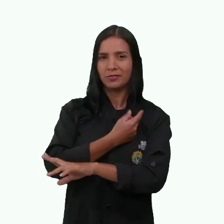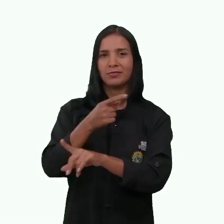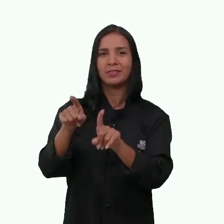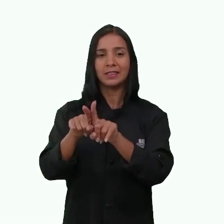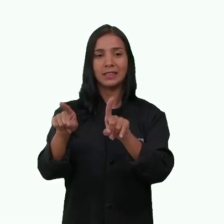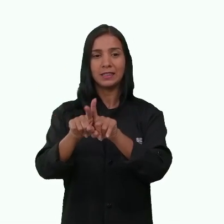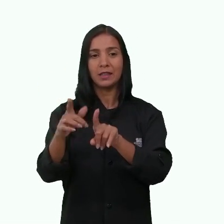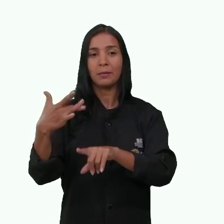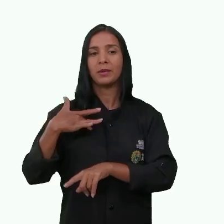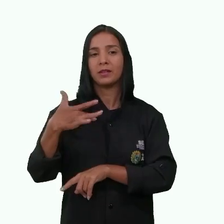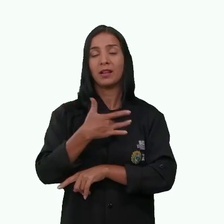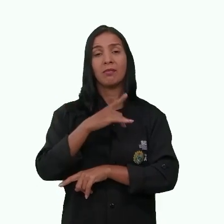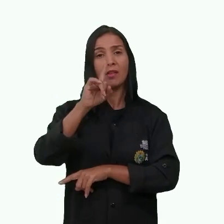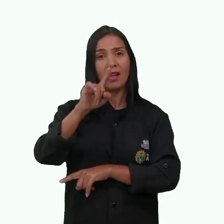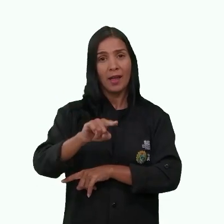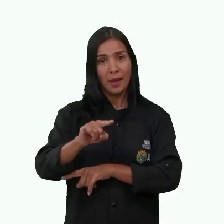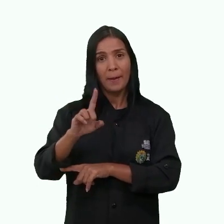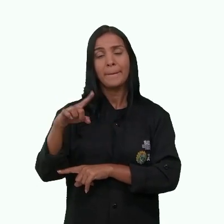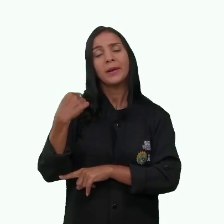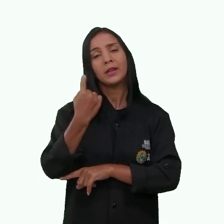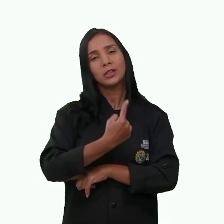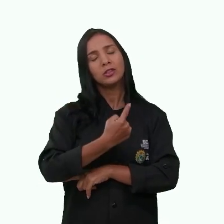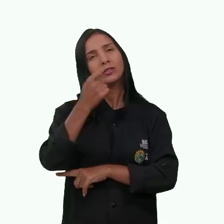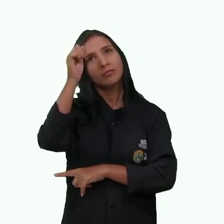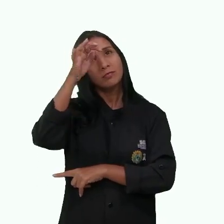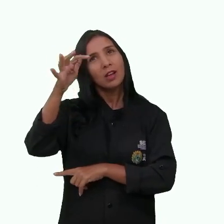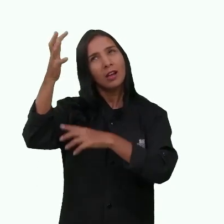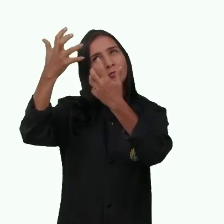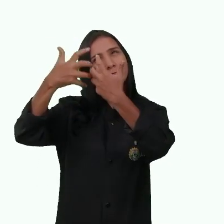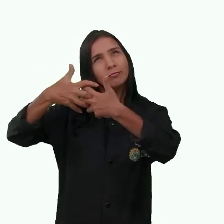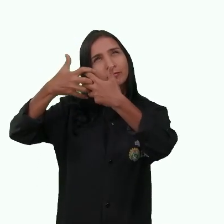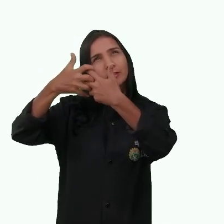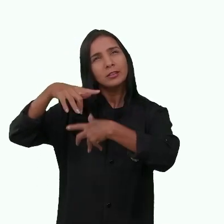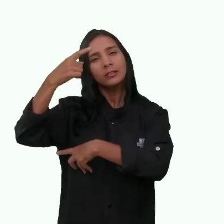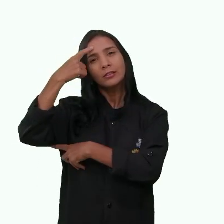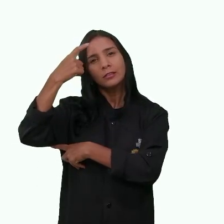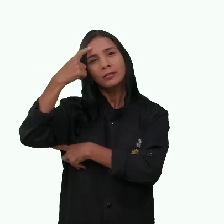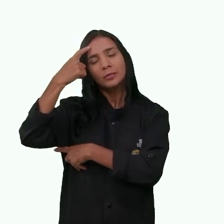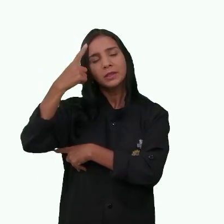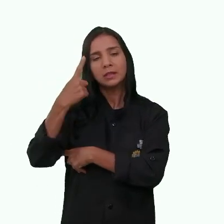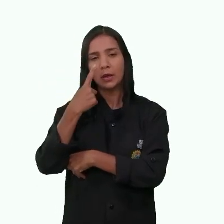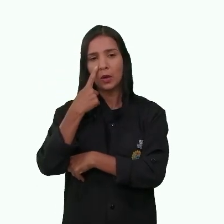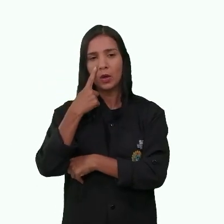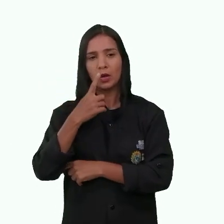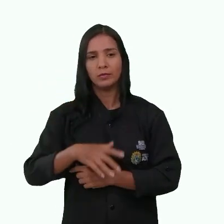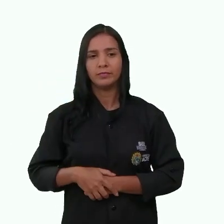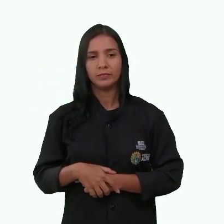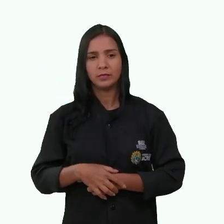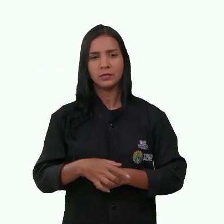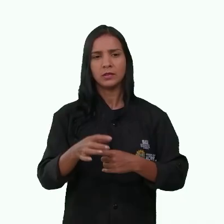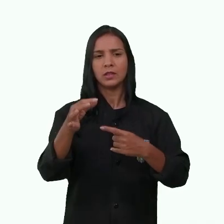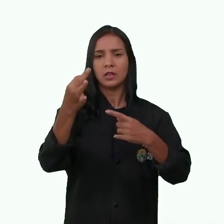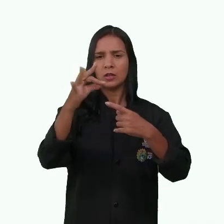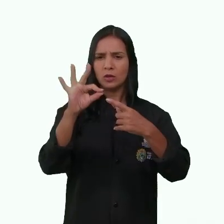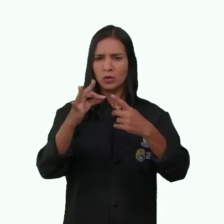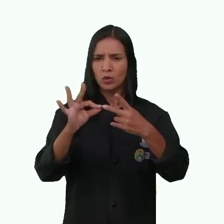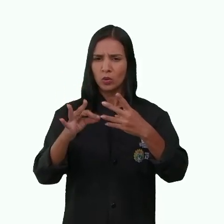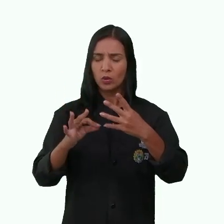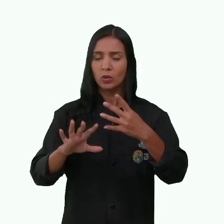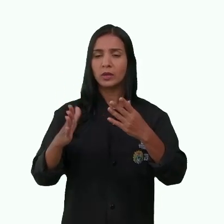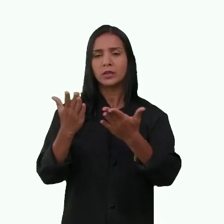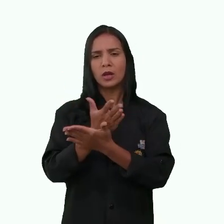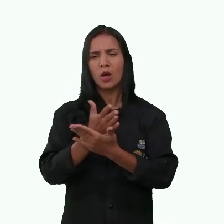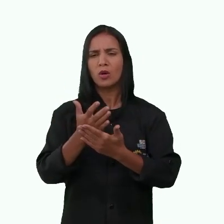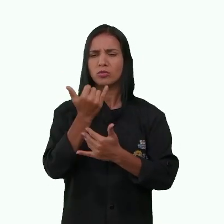a reflexões que precisam ser feitas. Então eu destaquei aqui algumas ponderações.